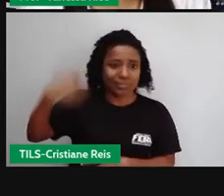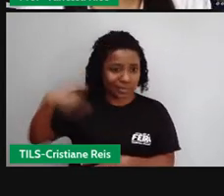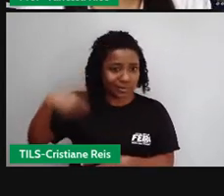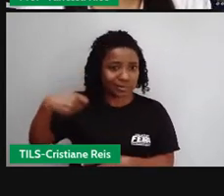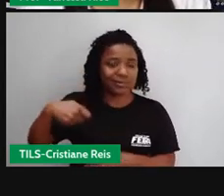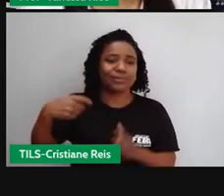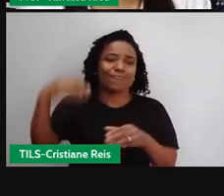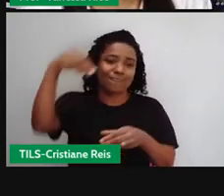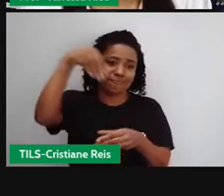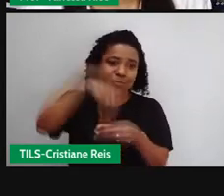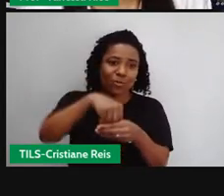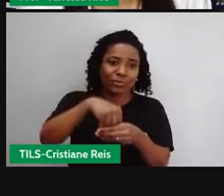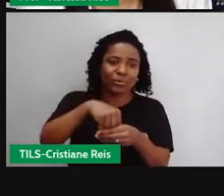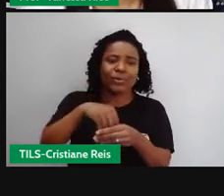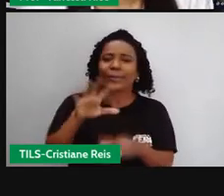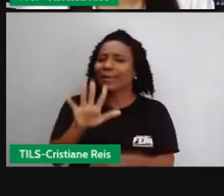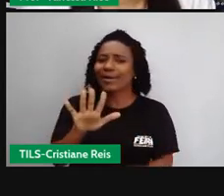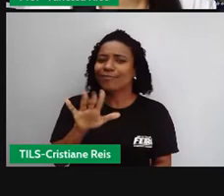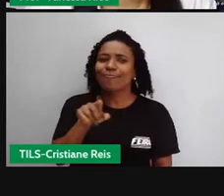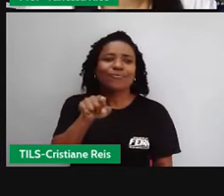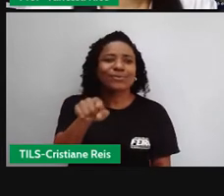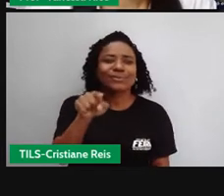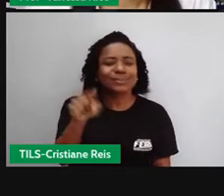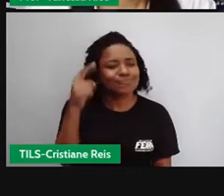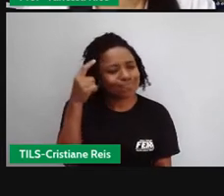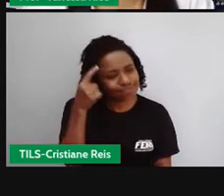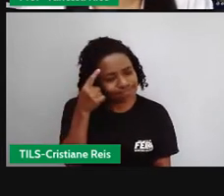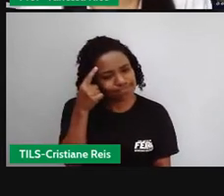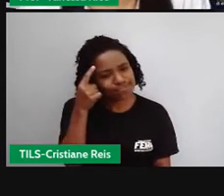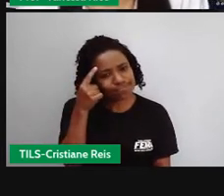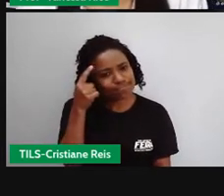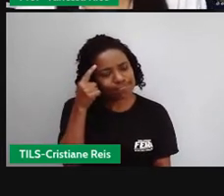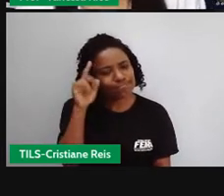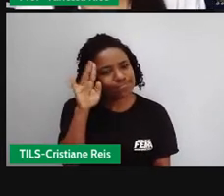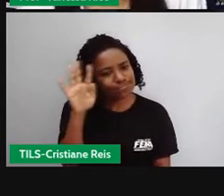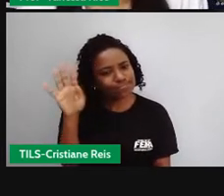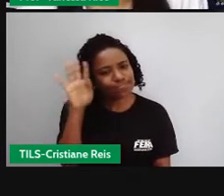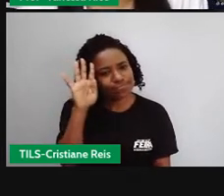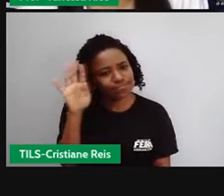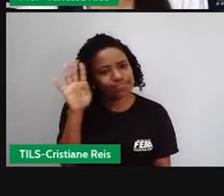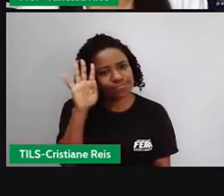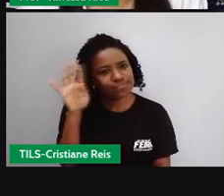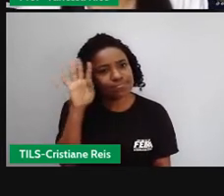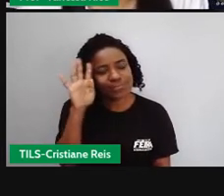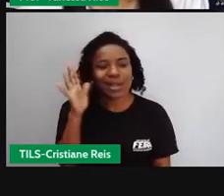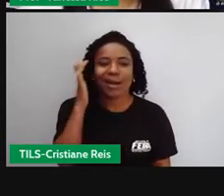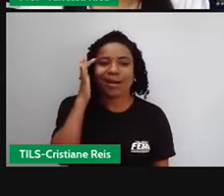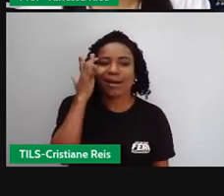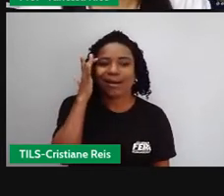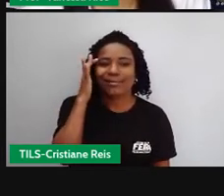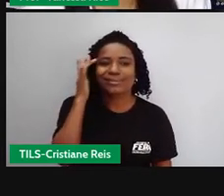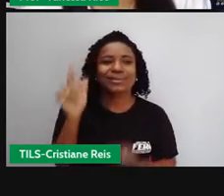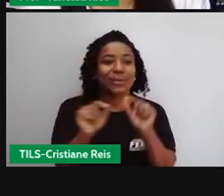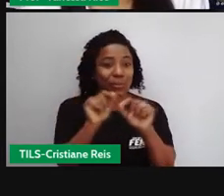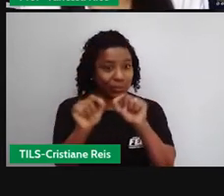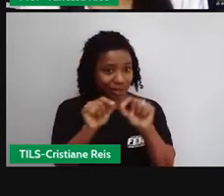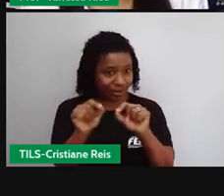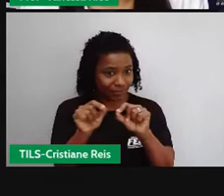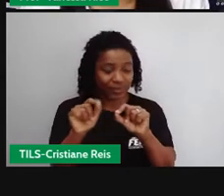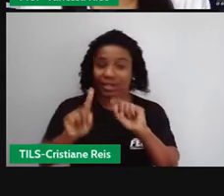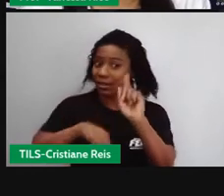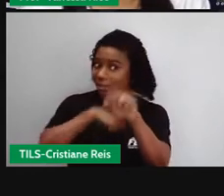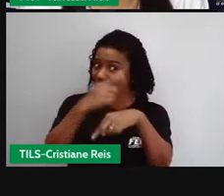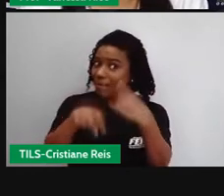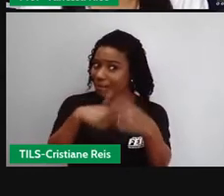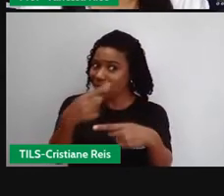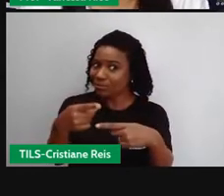isso? A prova deixa esses questionamentos aí, essas perguntas, e aí no decorrer da aula a gente vai pensando